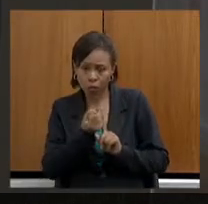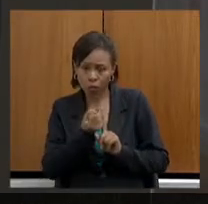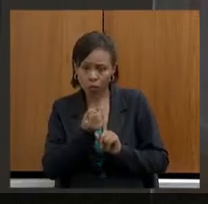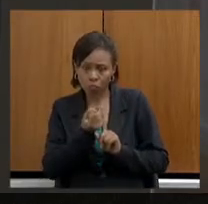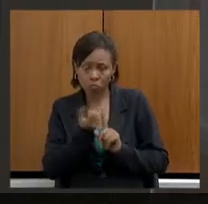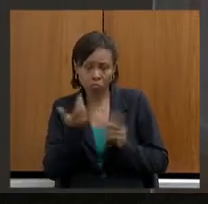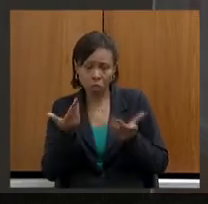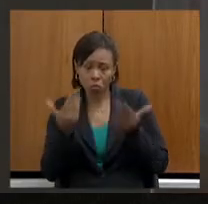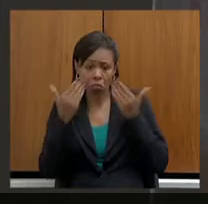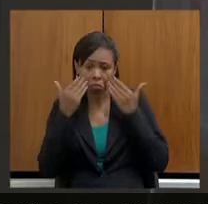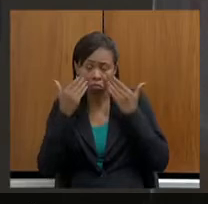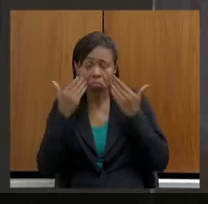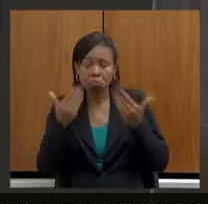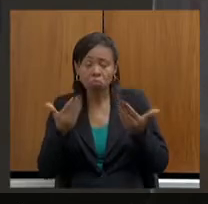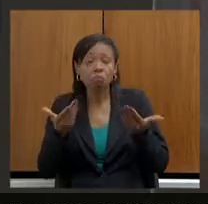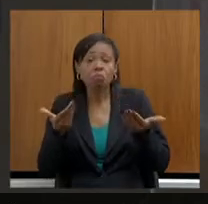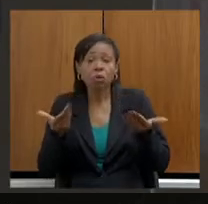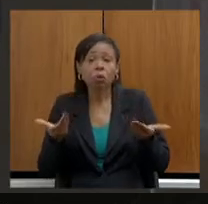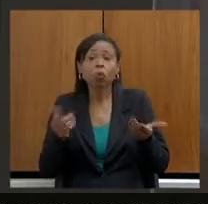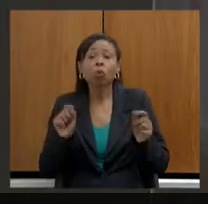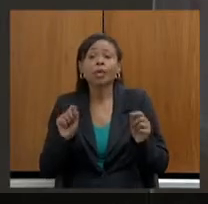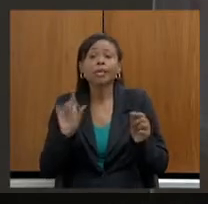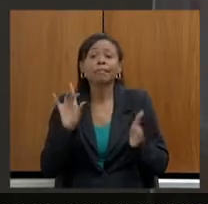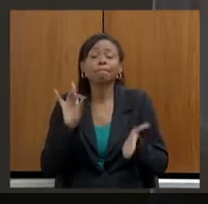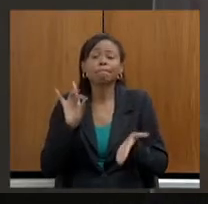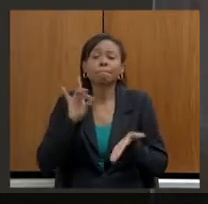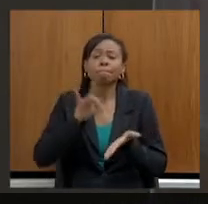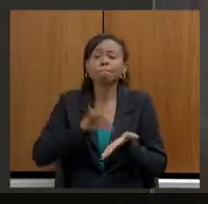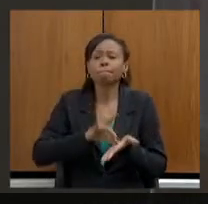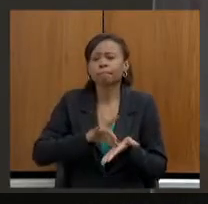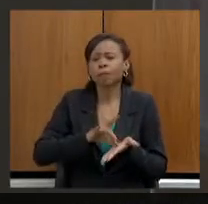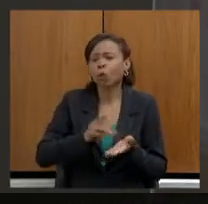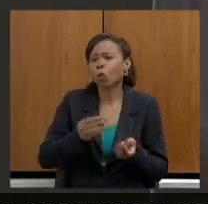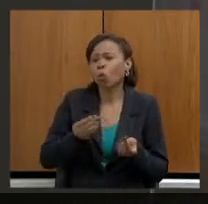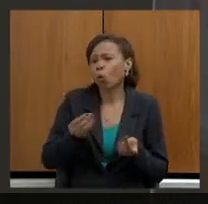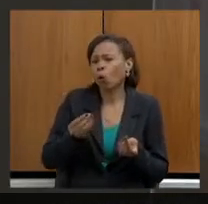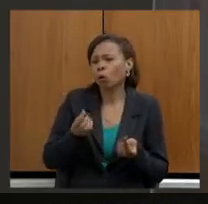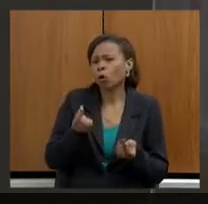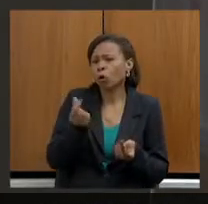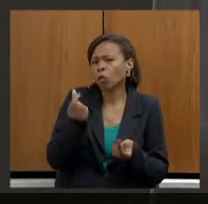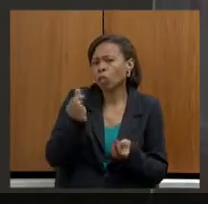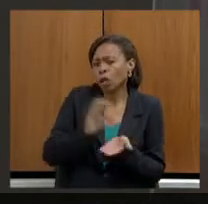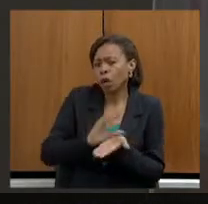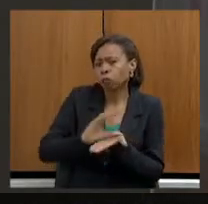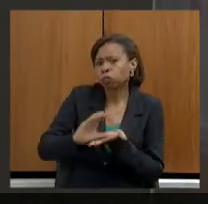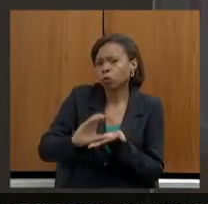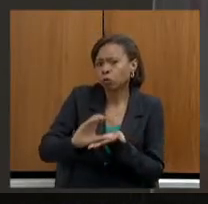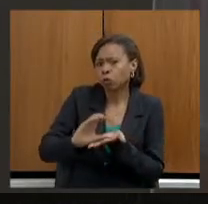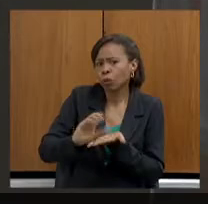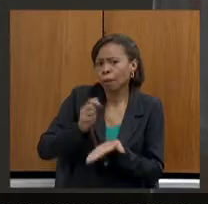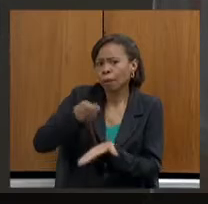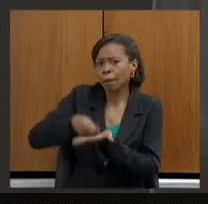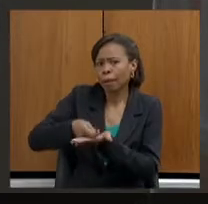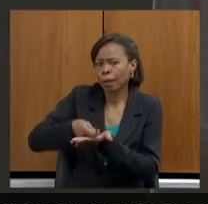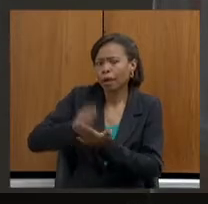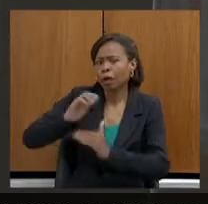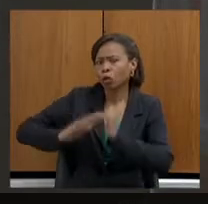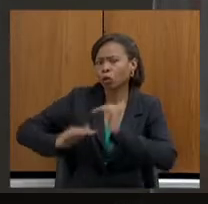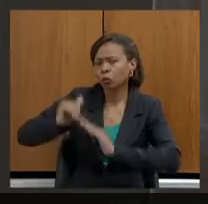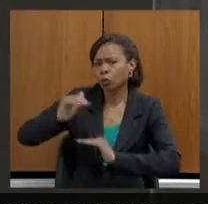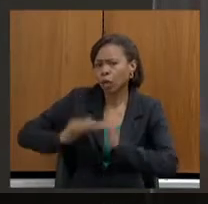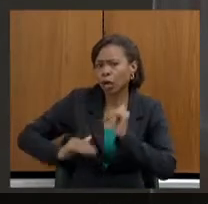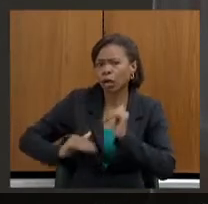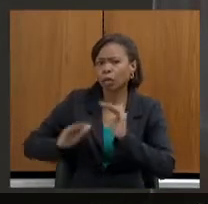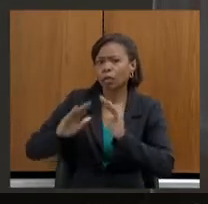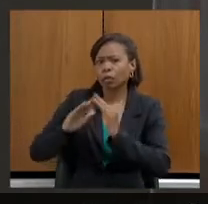efetivamente o quê com como que os recursos chegam aos profissionais E como que o cheiro também das